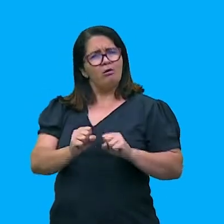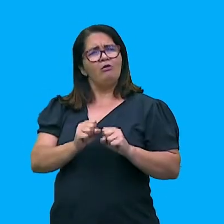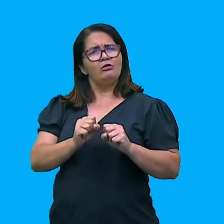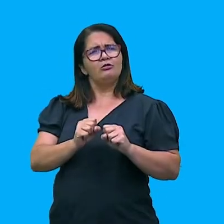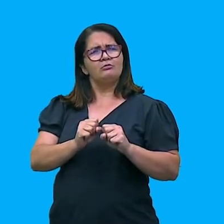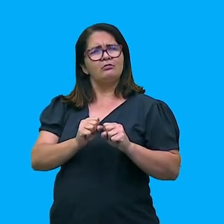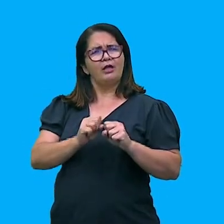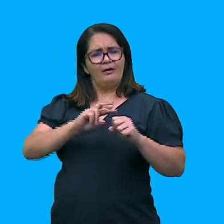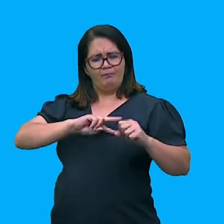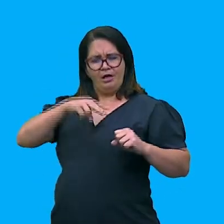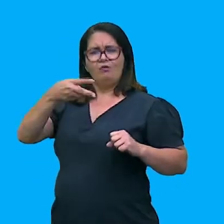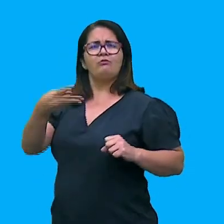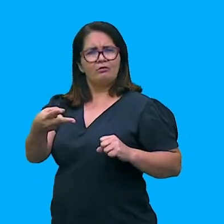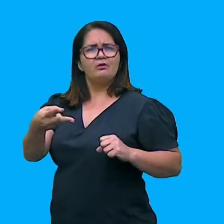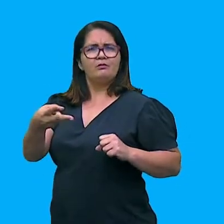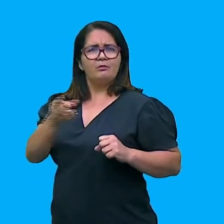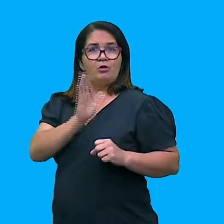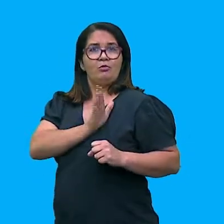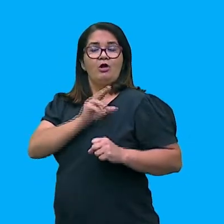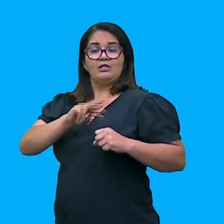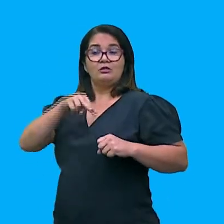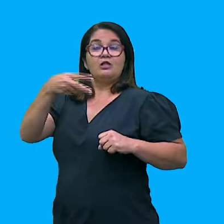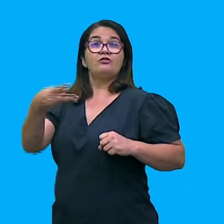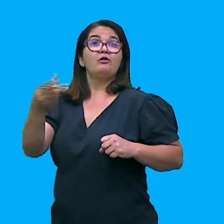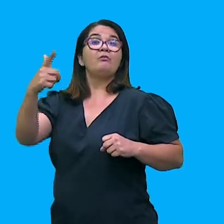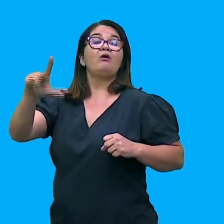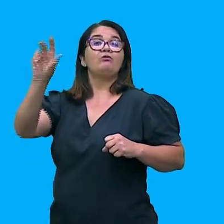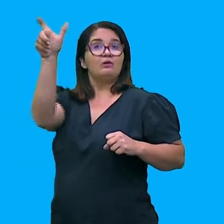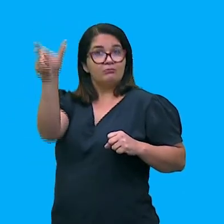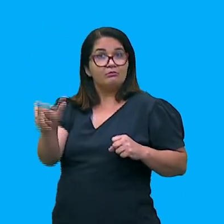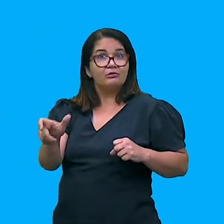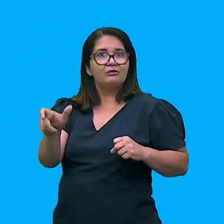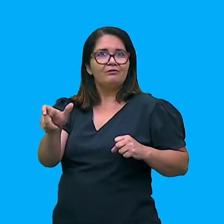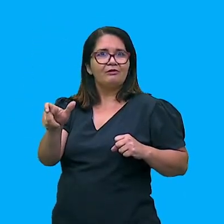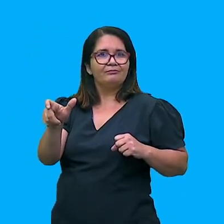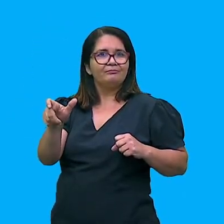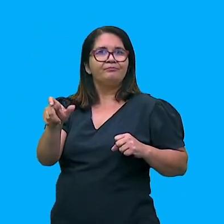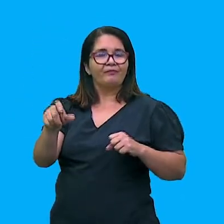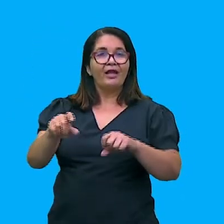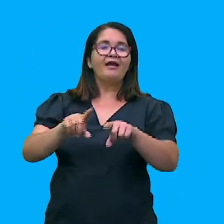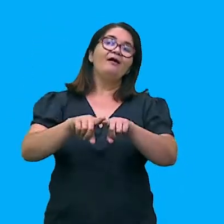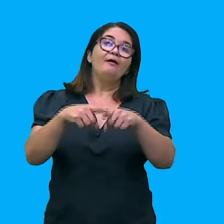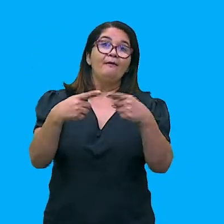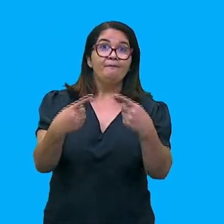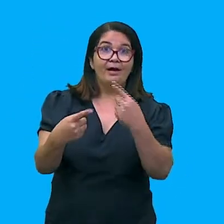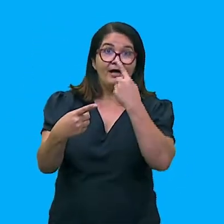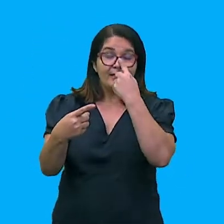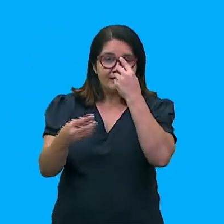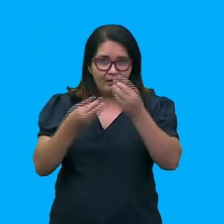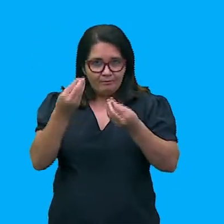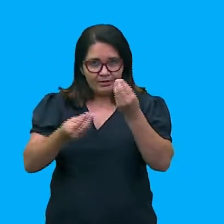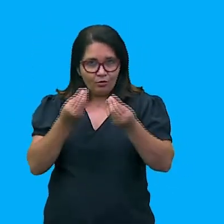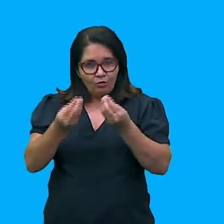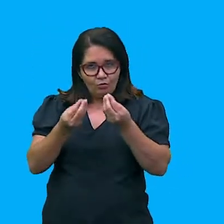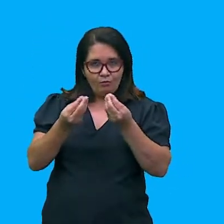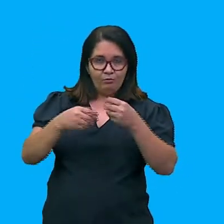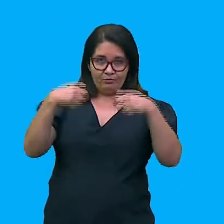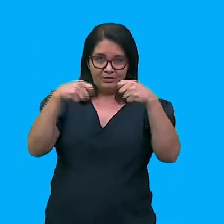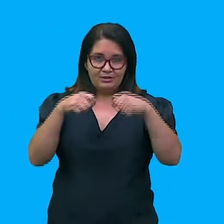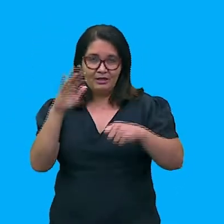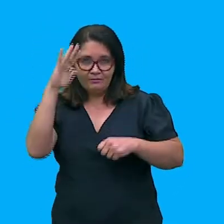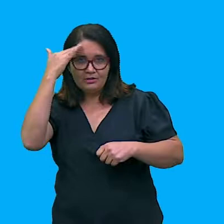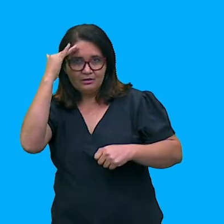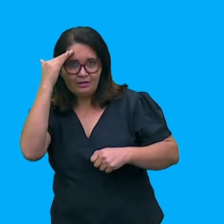da denotação é feito para passar a mensagem ao receptor de forma objetiva e